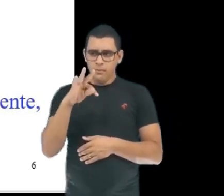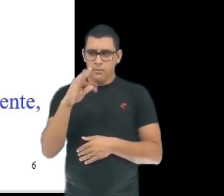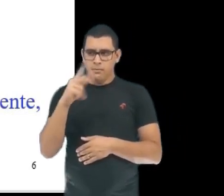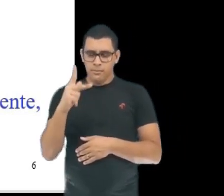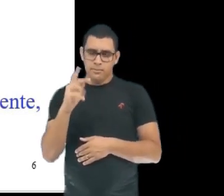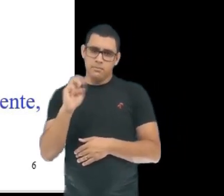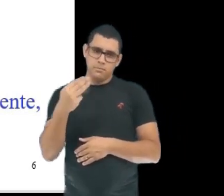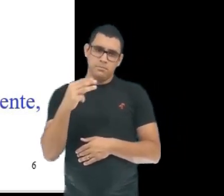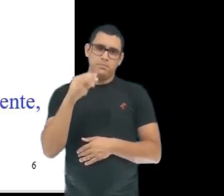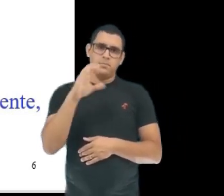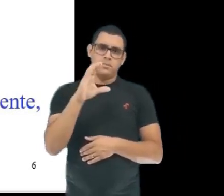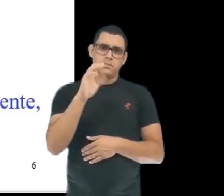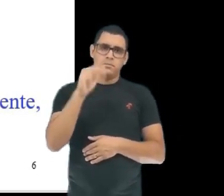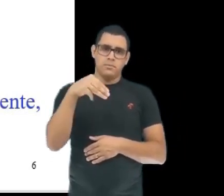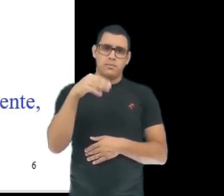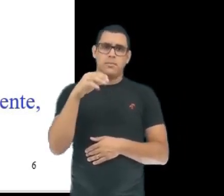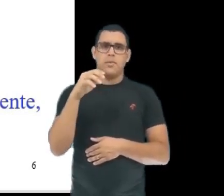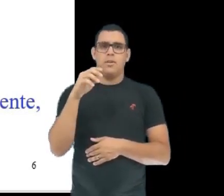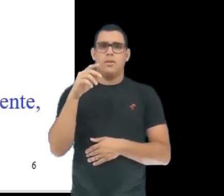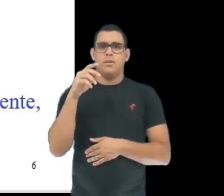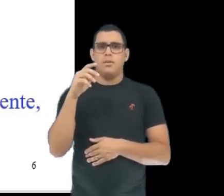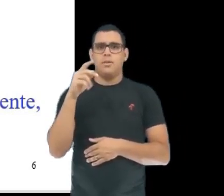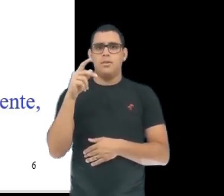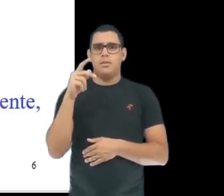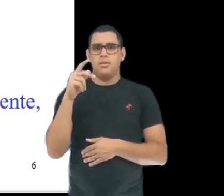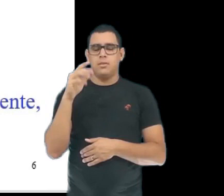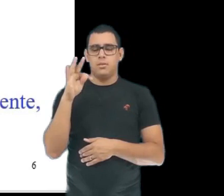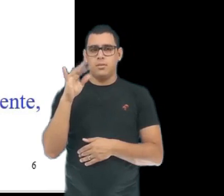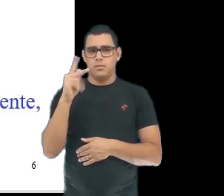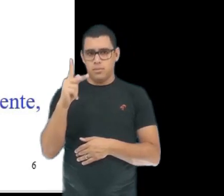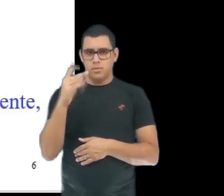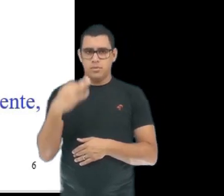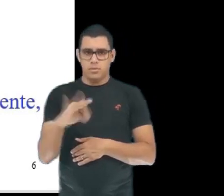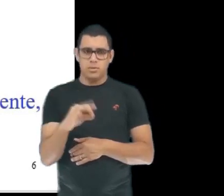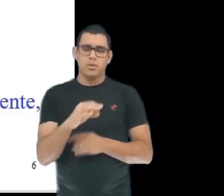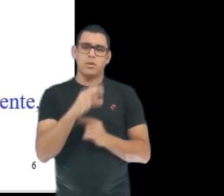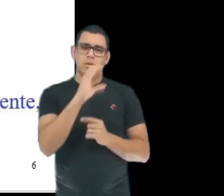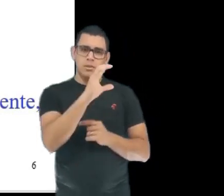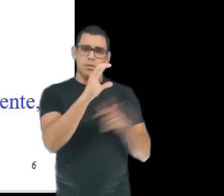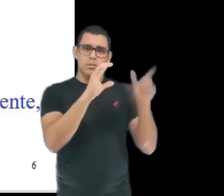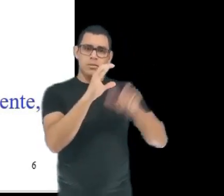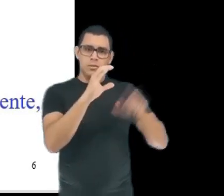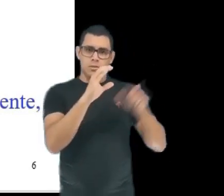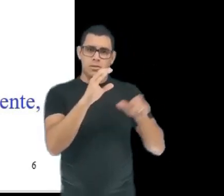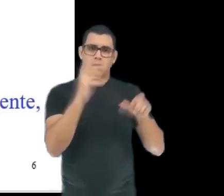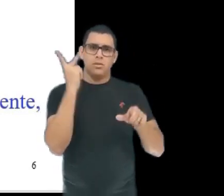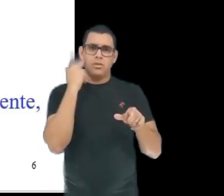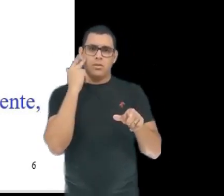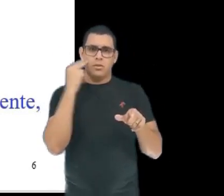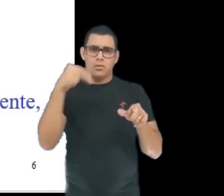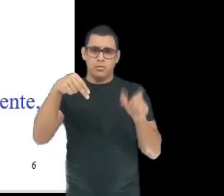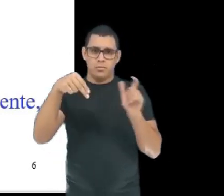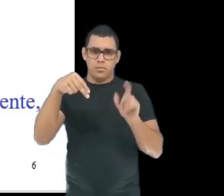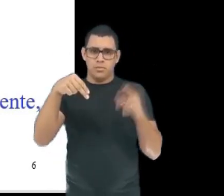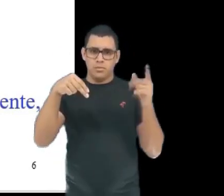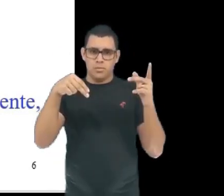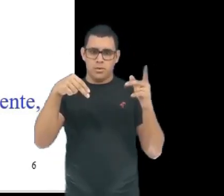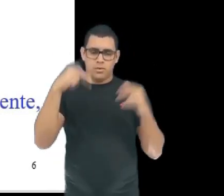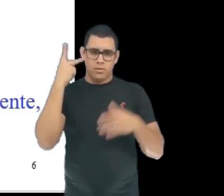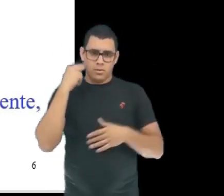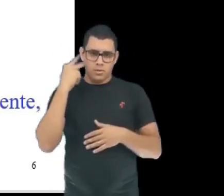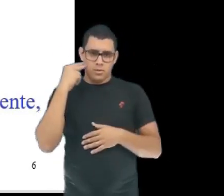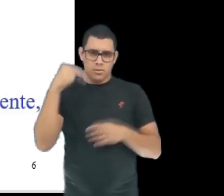ou CMPT, certo? Condições normais de temperatura e pressão ou condições normais de pressão